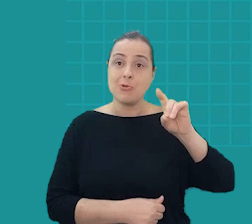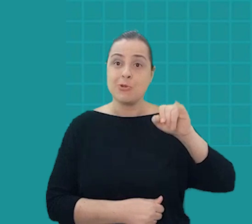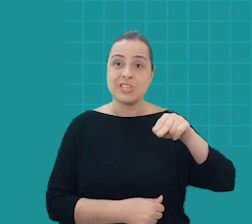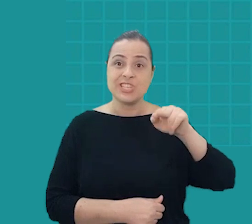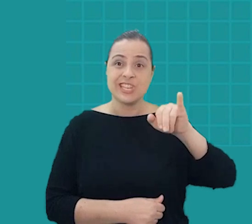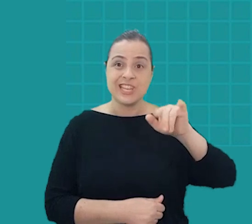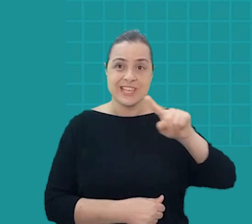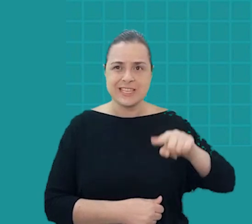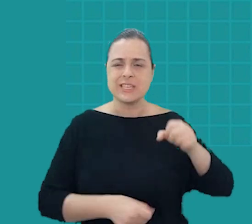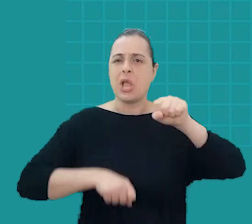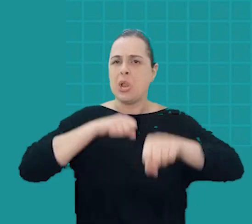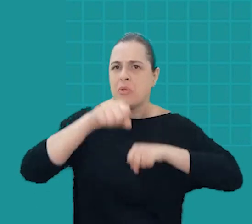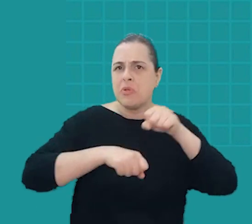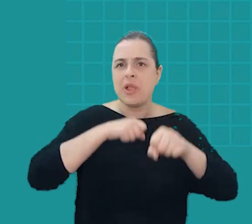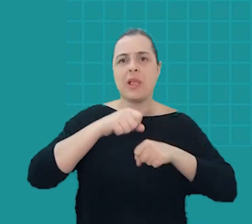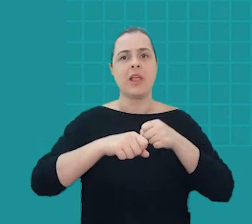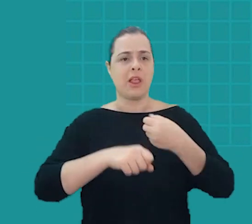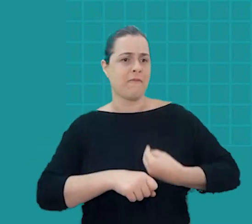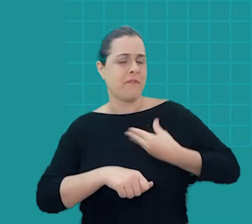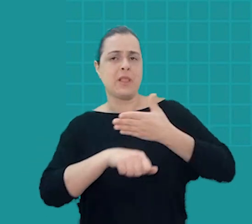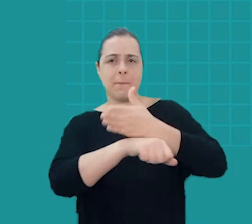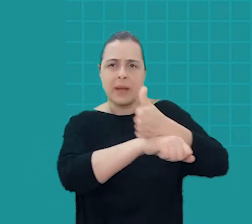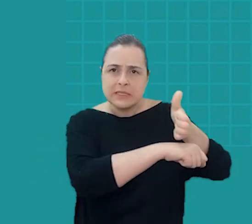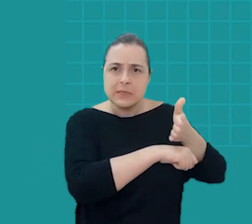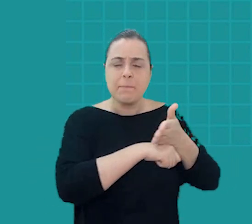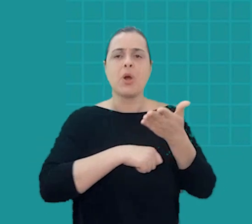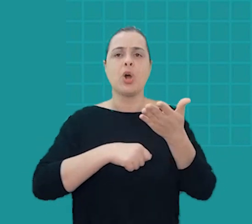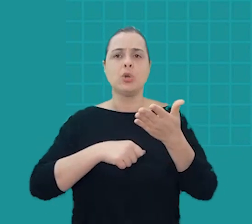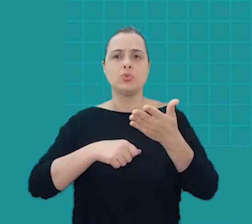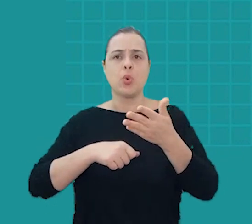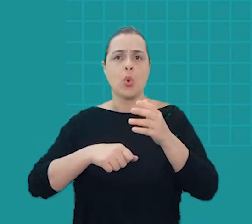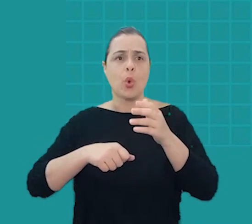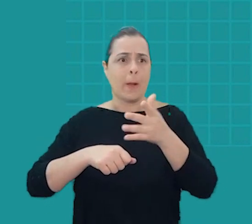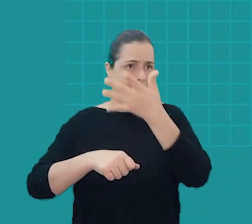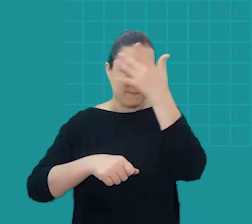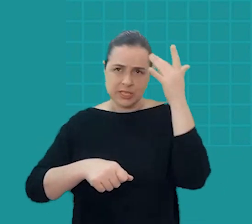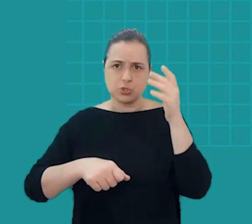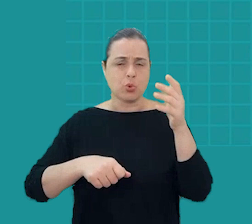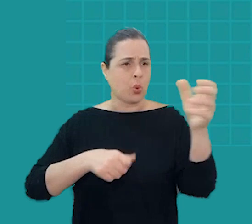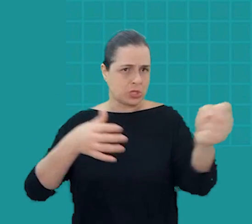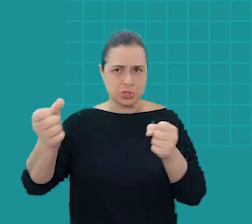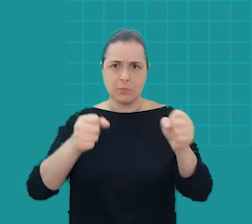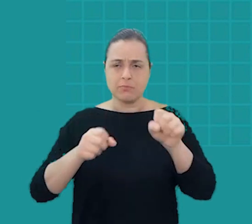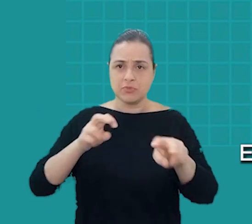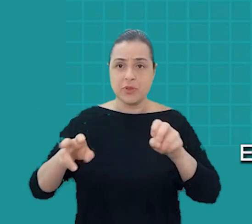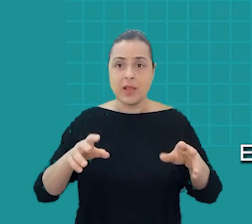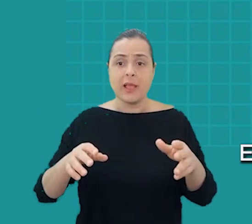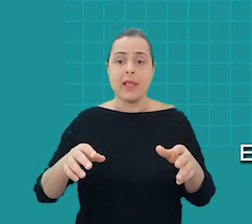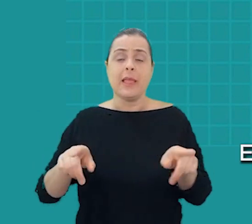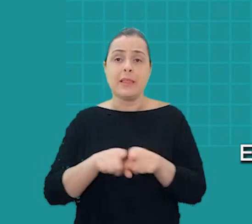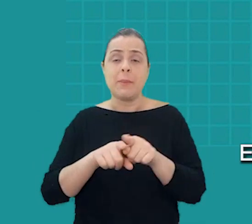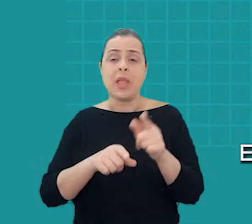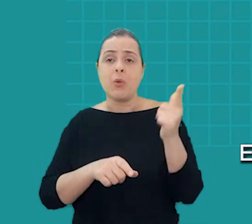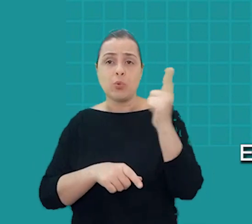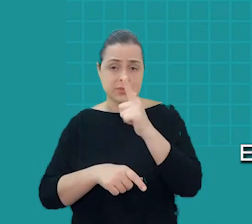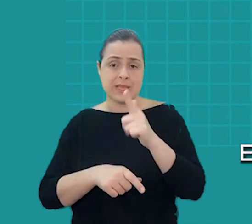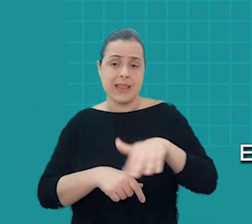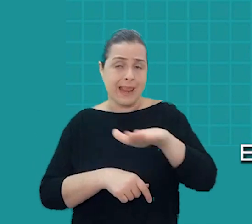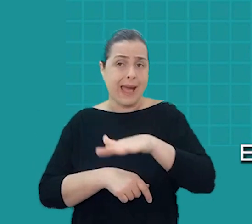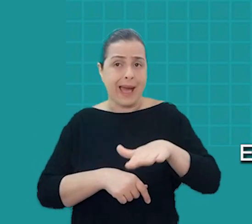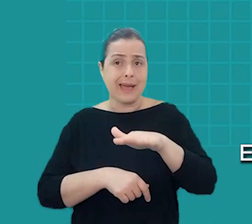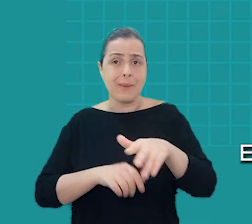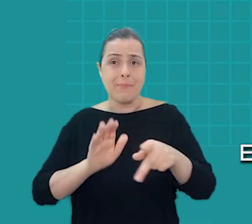não é só para pessoa com deficiência. Sem acessibilidade, a gente não vai manter e nem escalar a diversidade. A gente